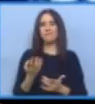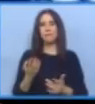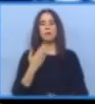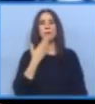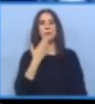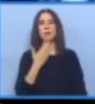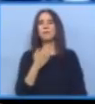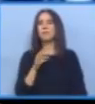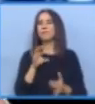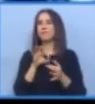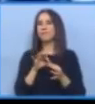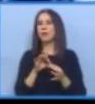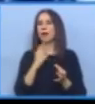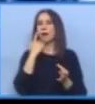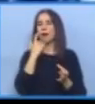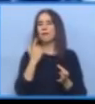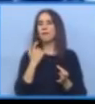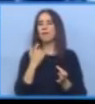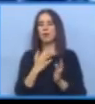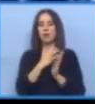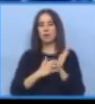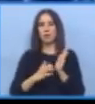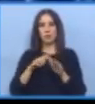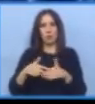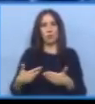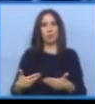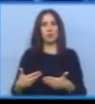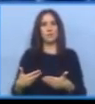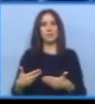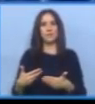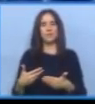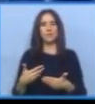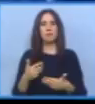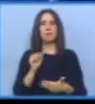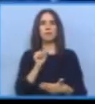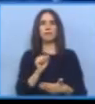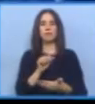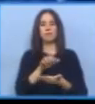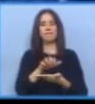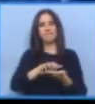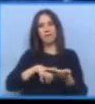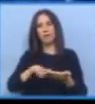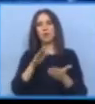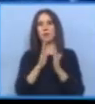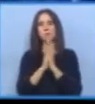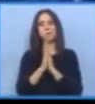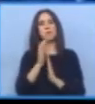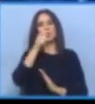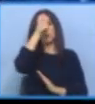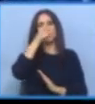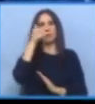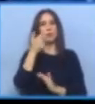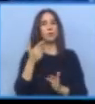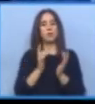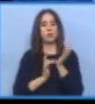Pediu-lhes, e isso até tem a ver talvez com os textos de hoje, da liturgia deste domingo.